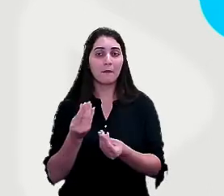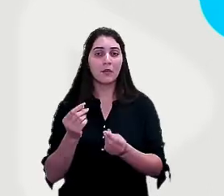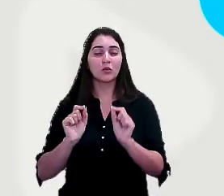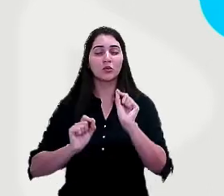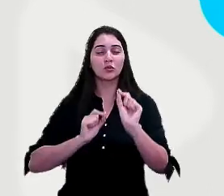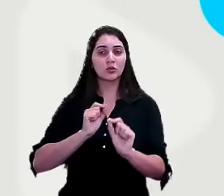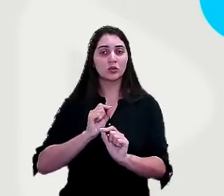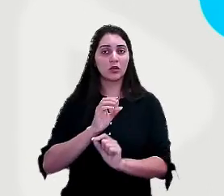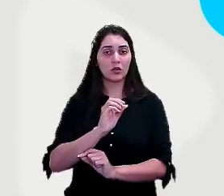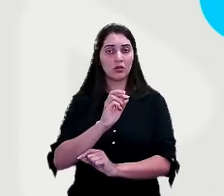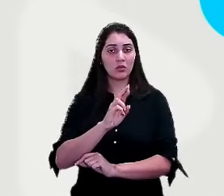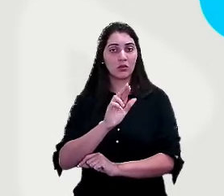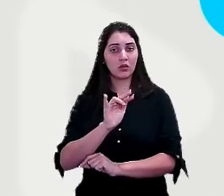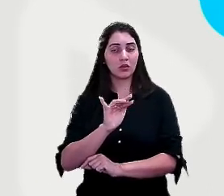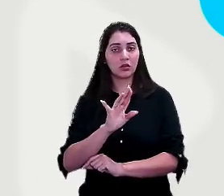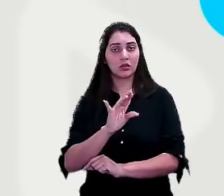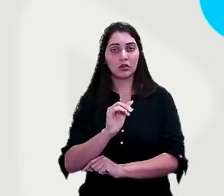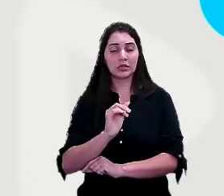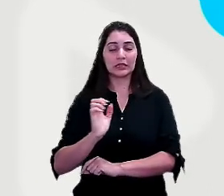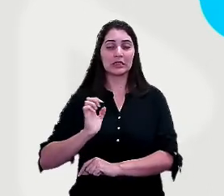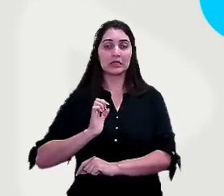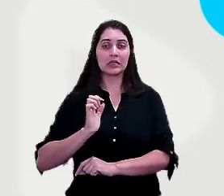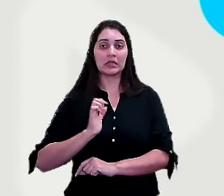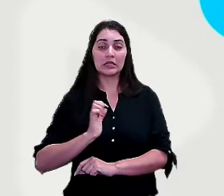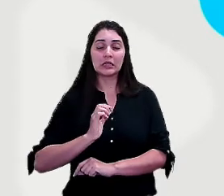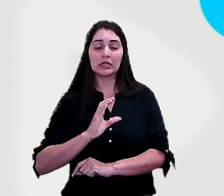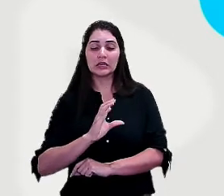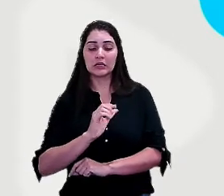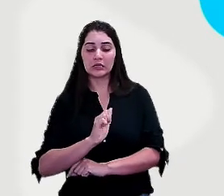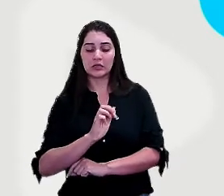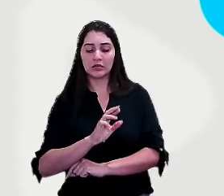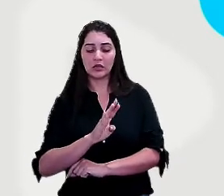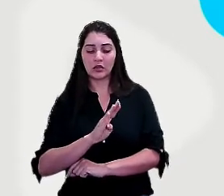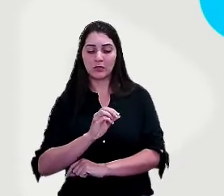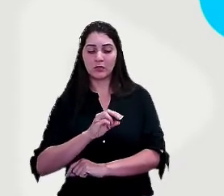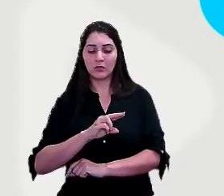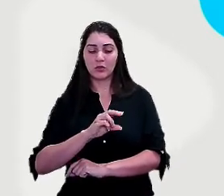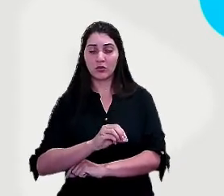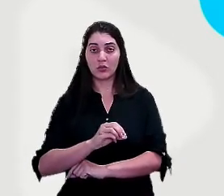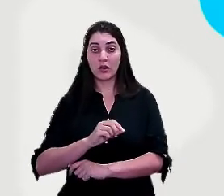orgânica ela é muito rica em carbono, né? Elas fazem a fotossíntese